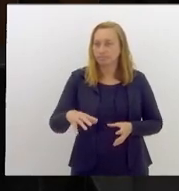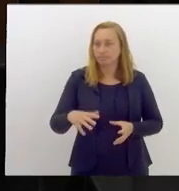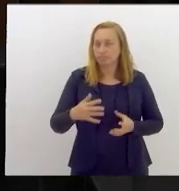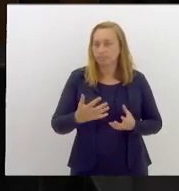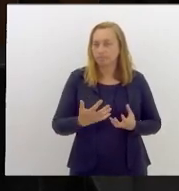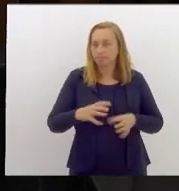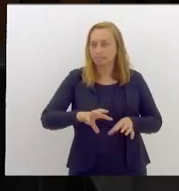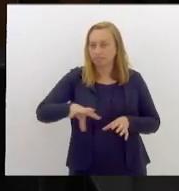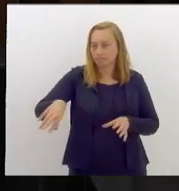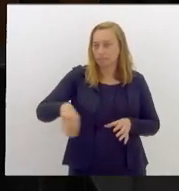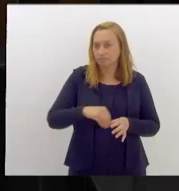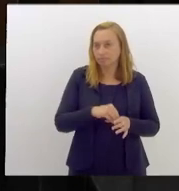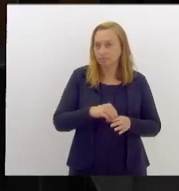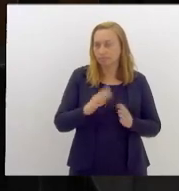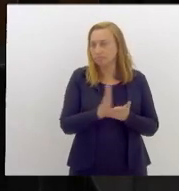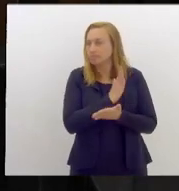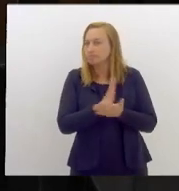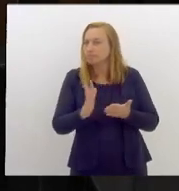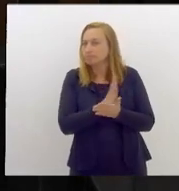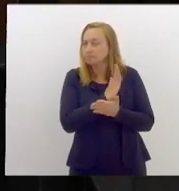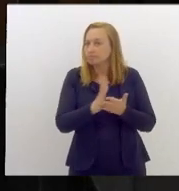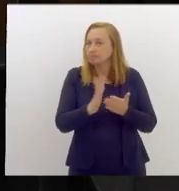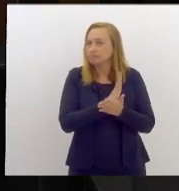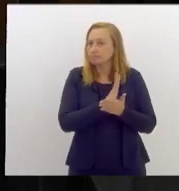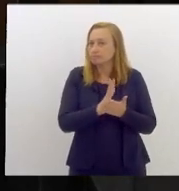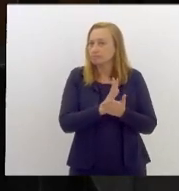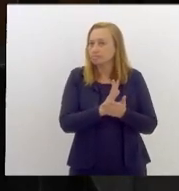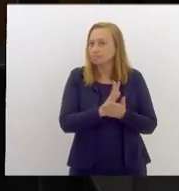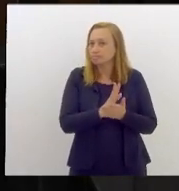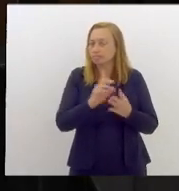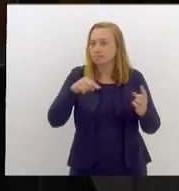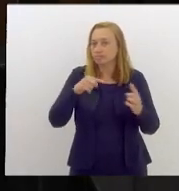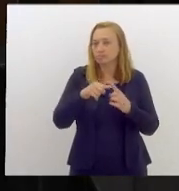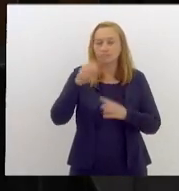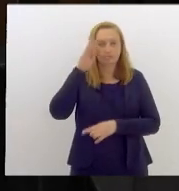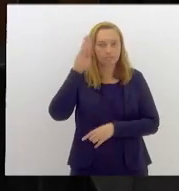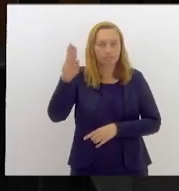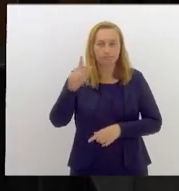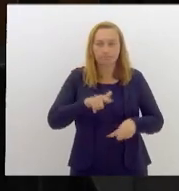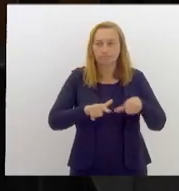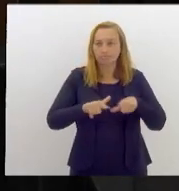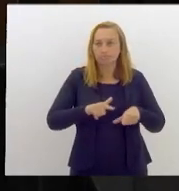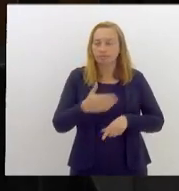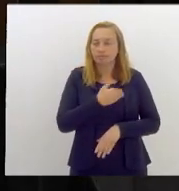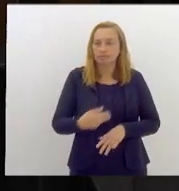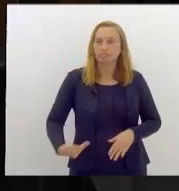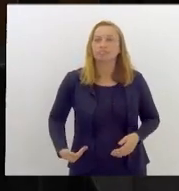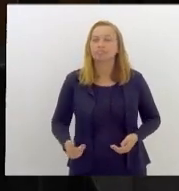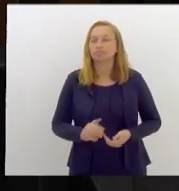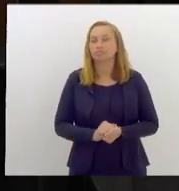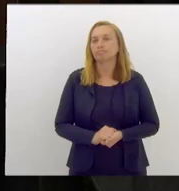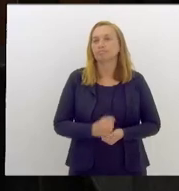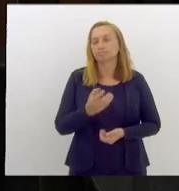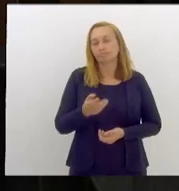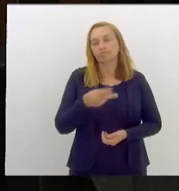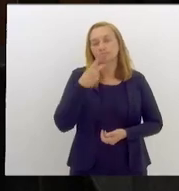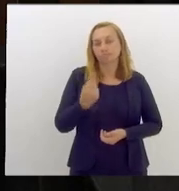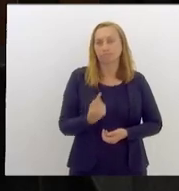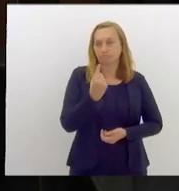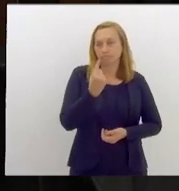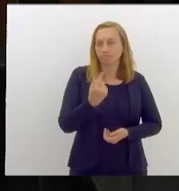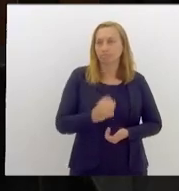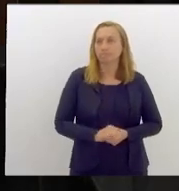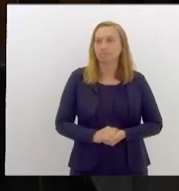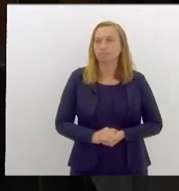algumas metas que são fundamentais para o fortalecimento do serviço público eu quero citar uma